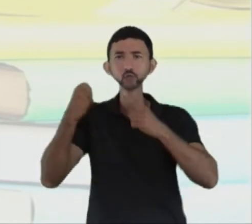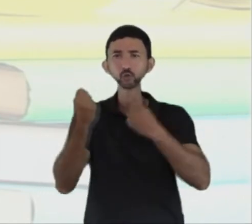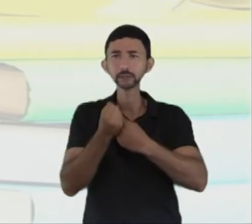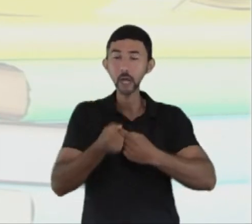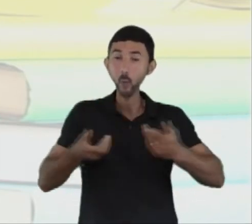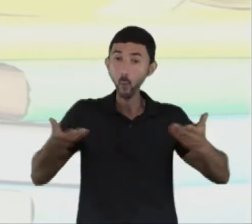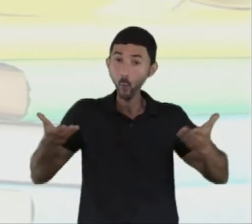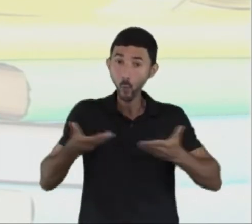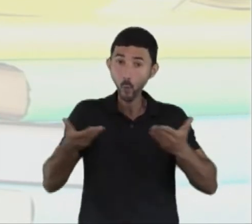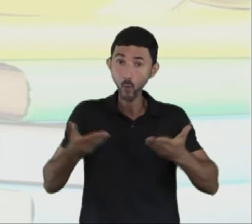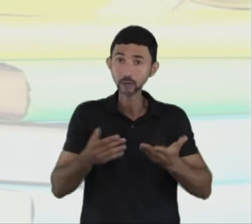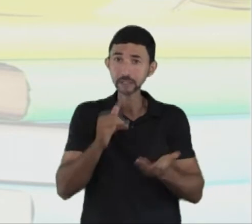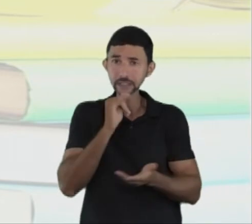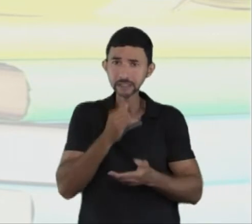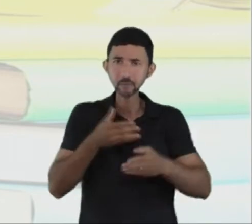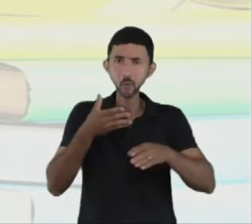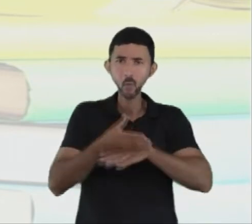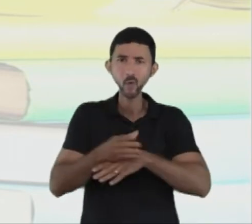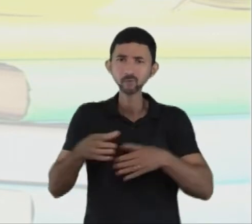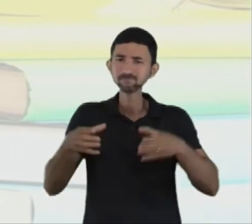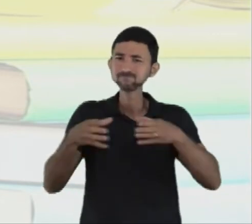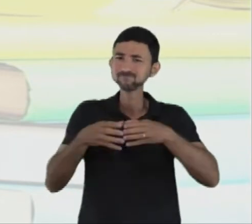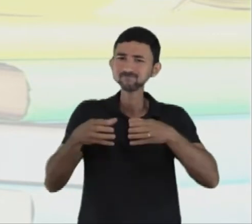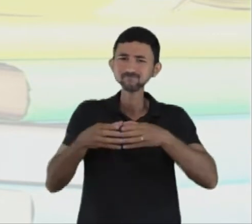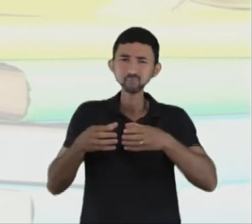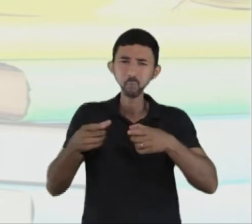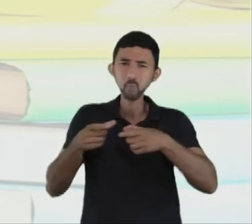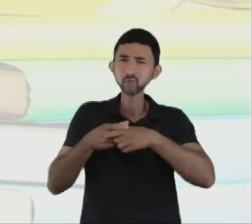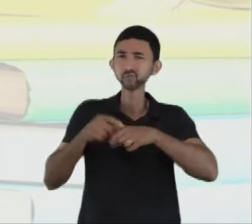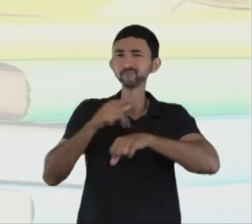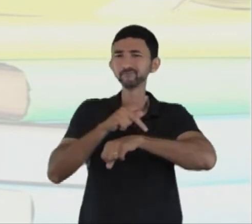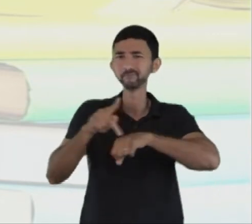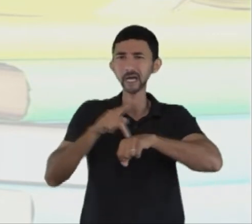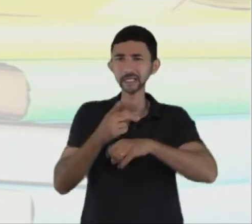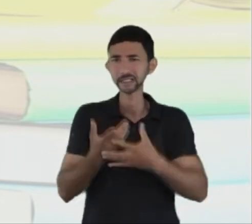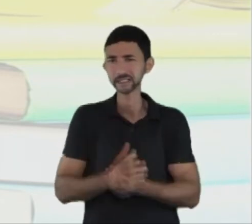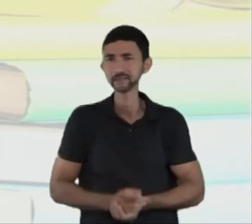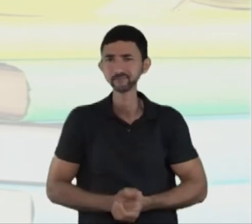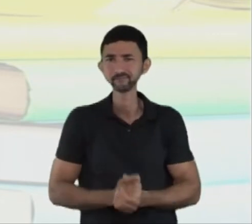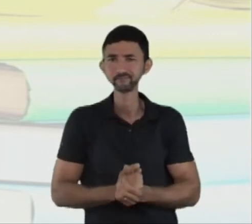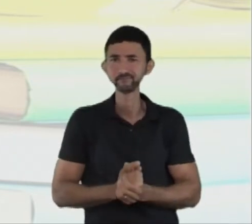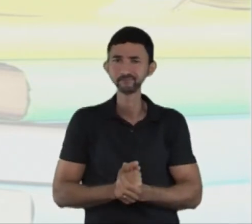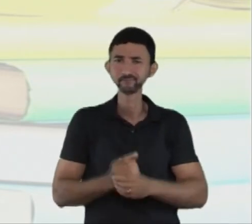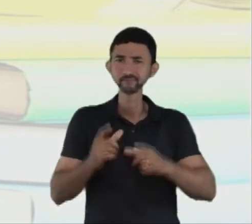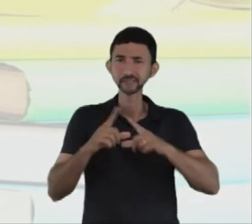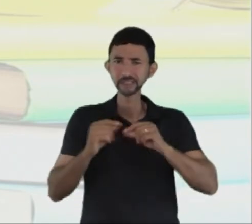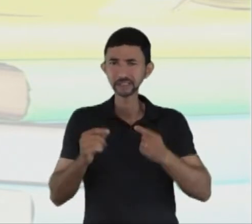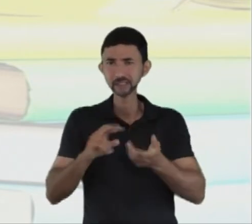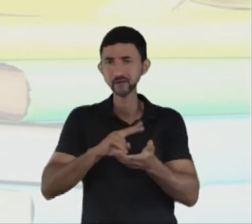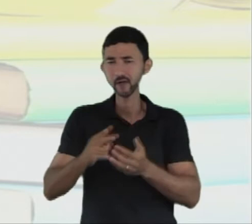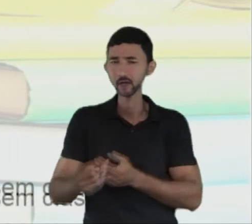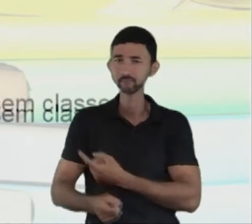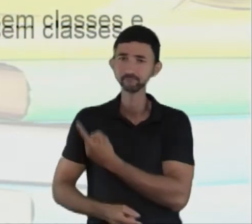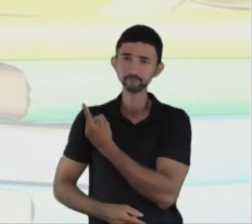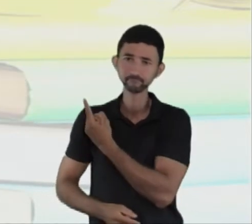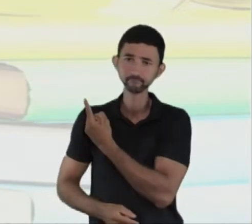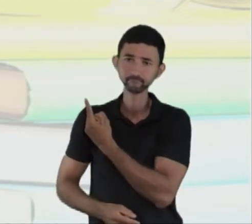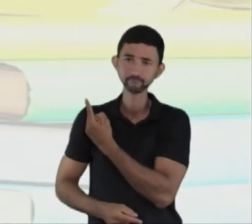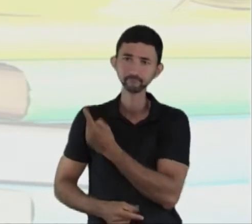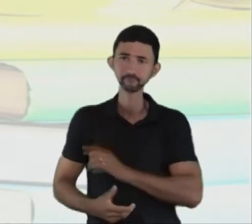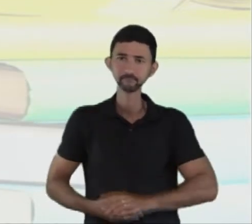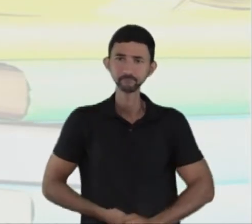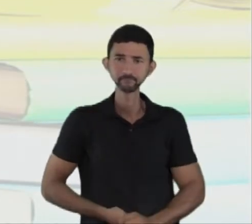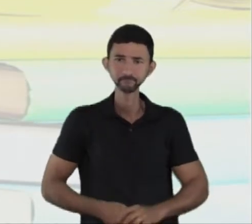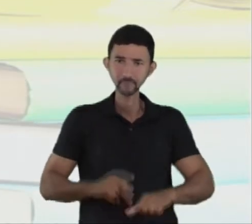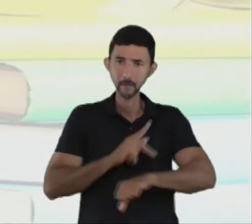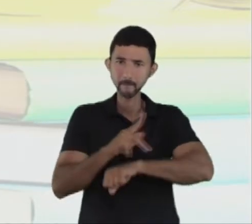hoje presente em poucos países, como China, Cuba, Vietnã e Coreia do Norte.